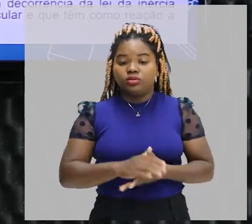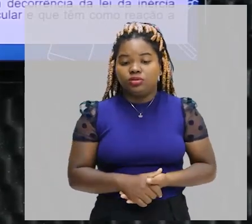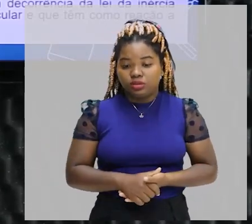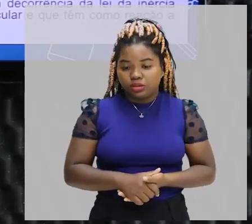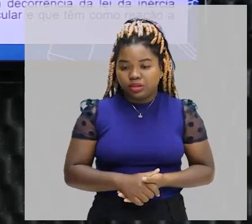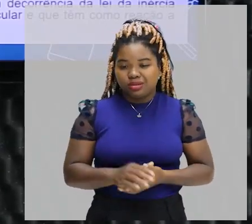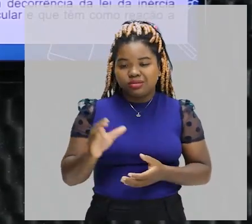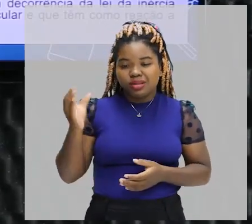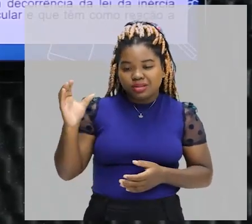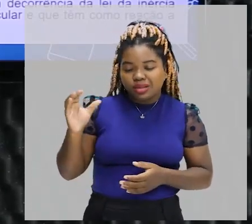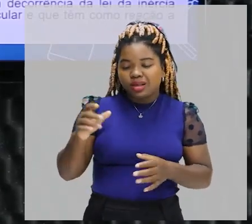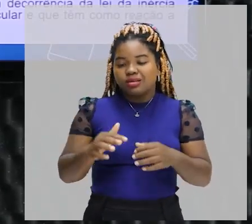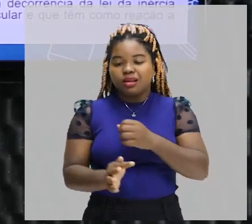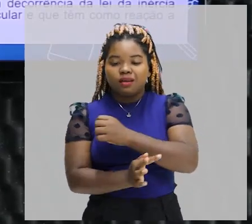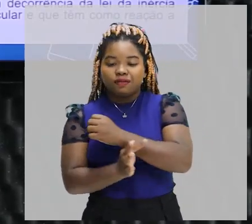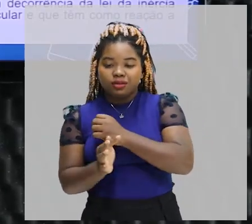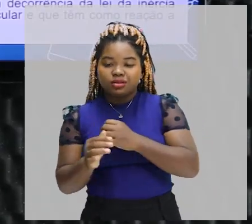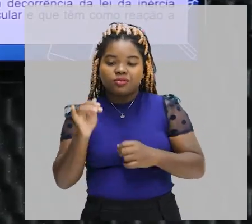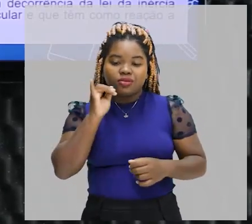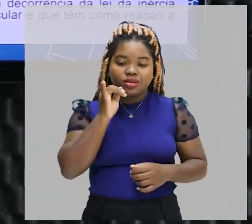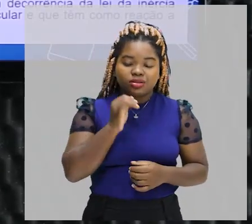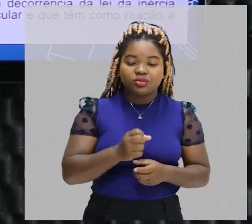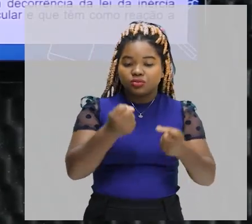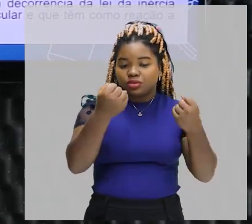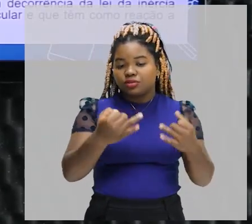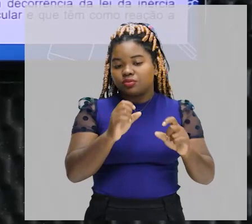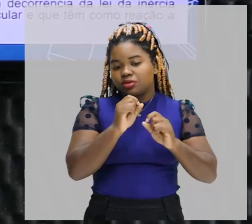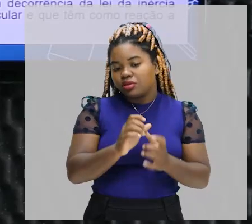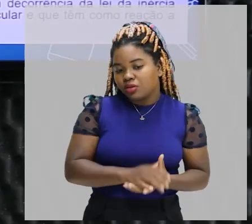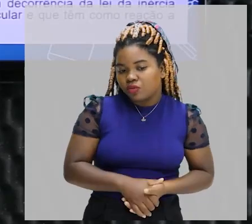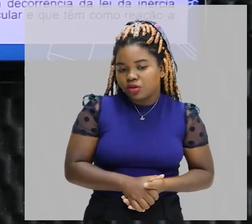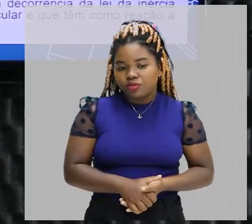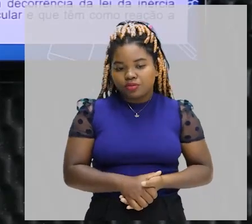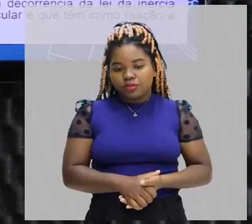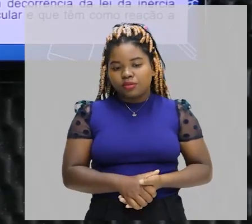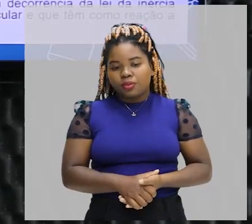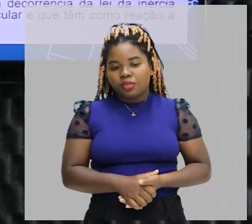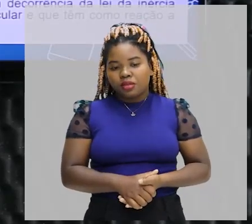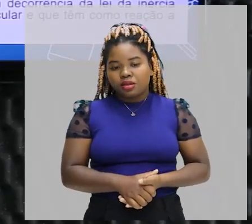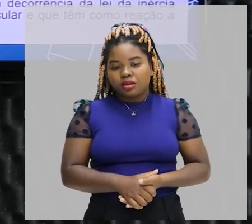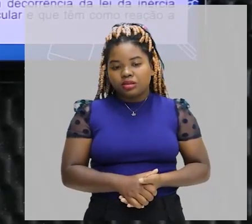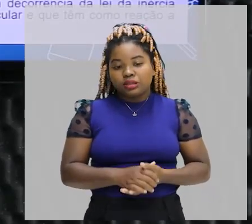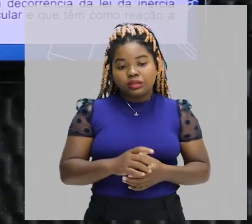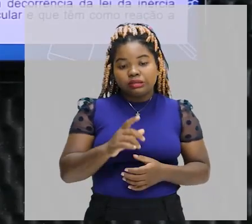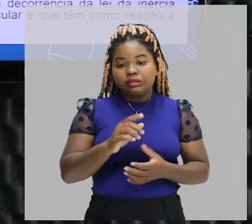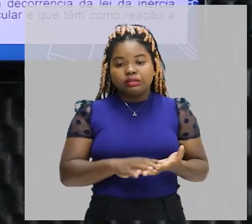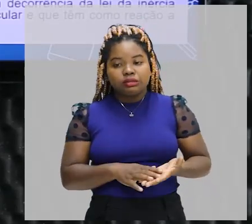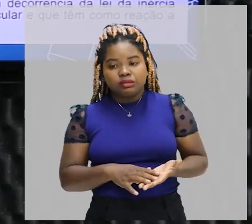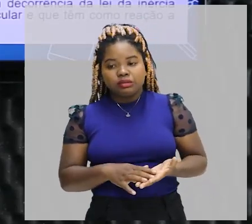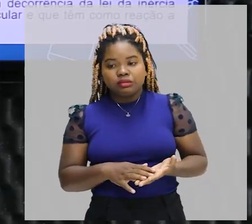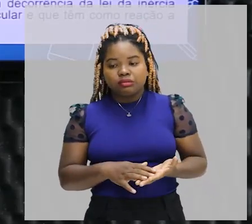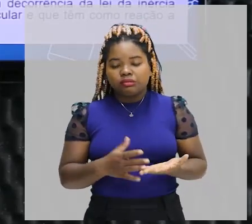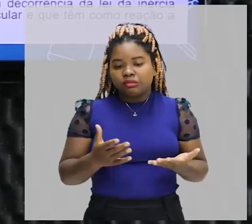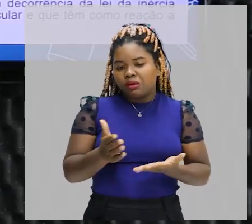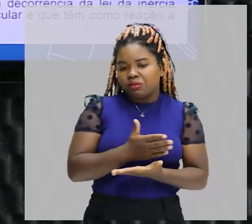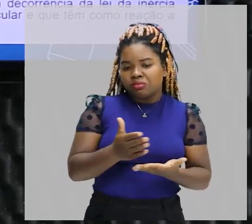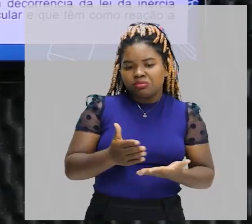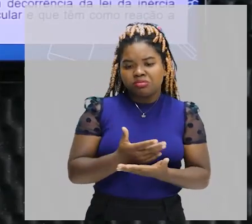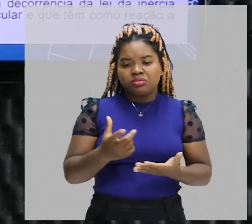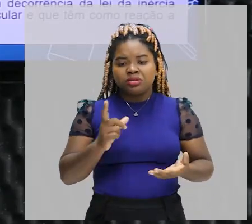na ciência, na física, por exemplo, quando se diz que algo é absoluto, tá certo?